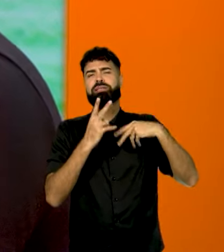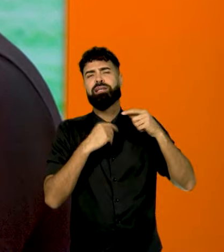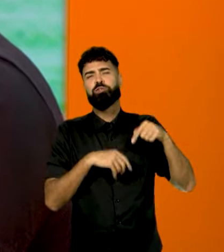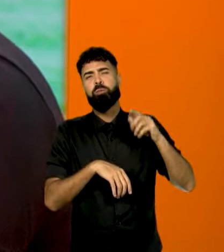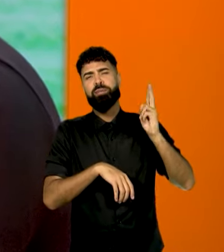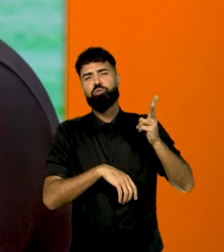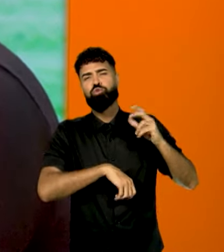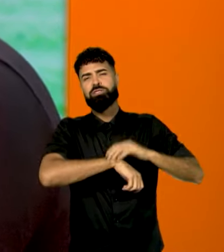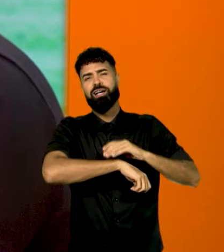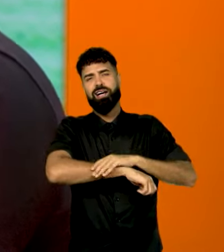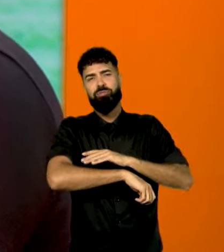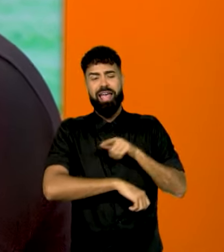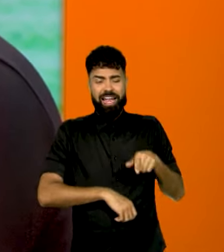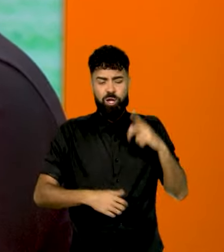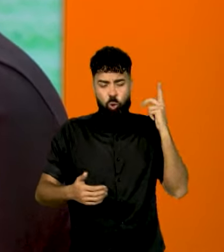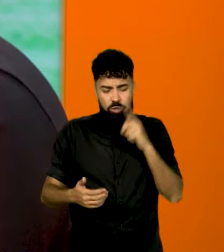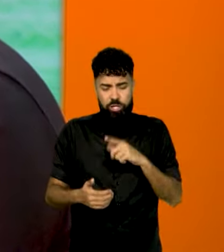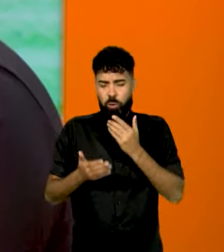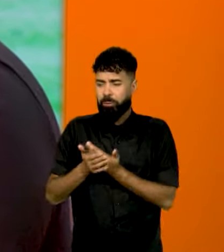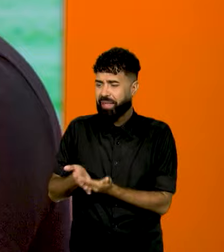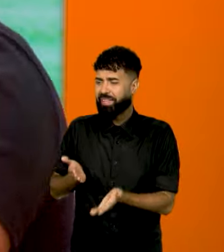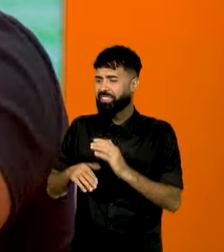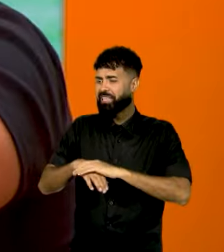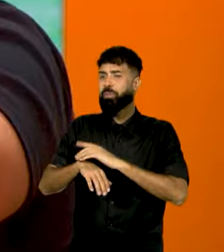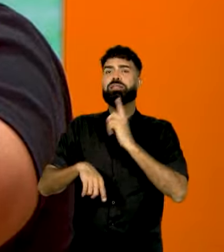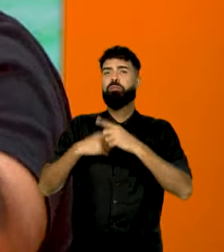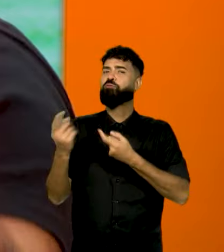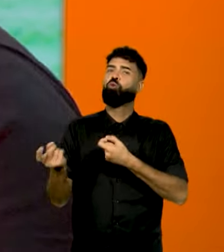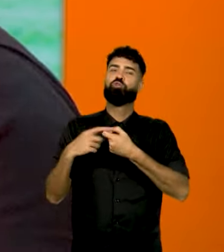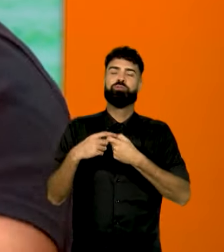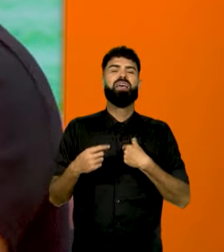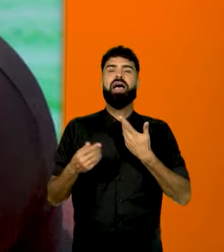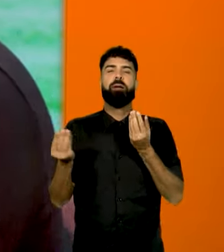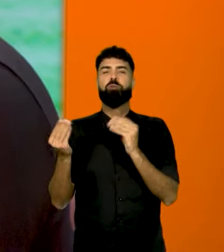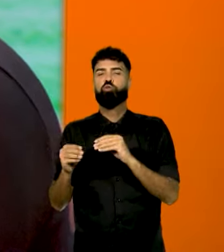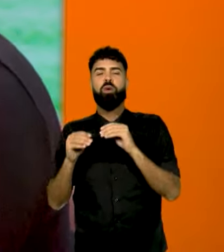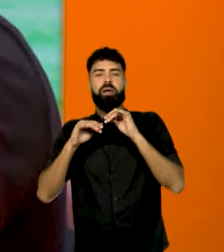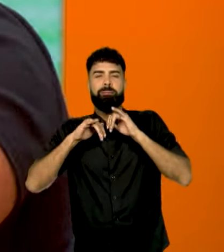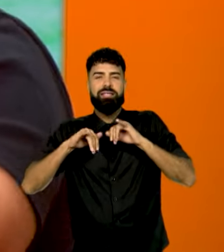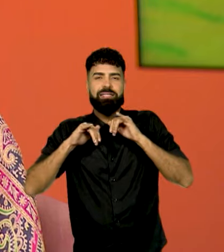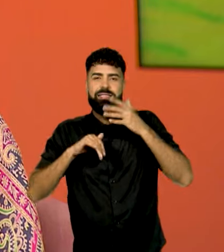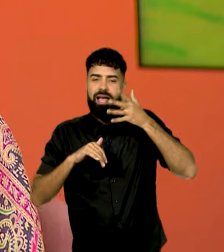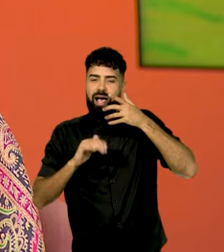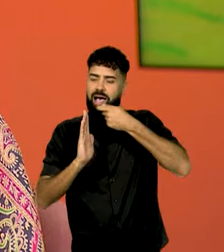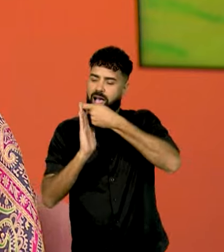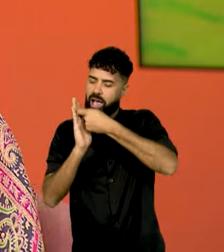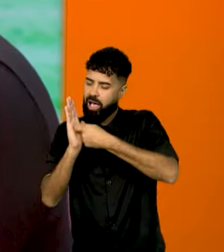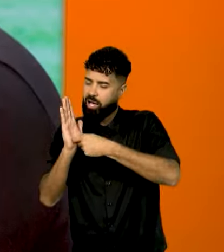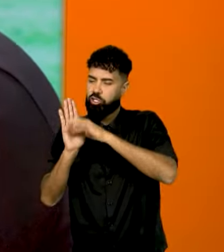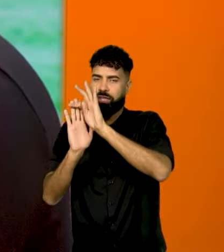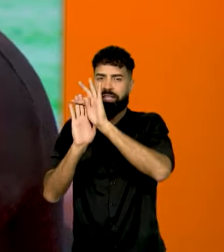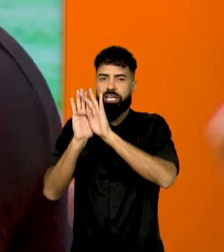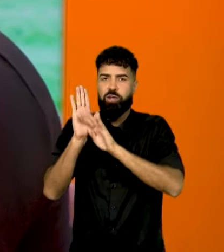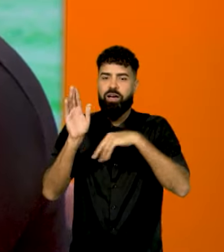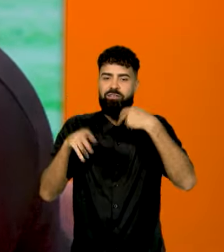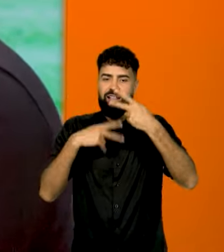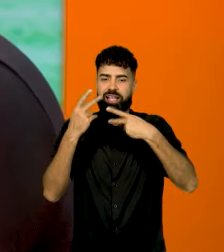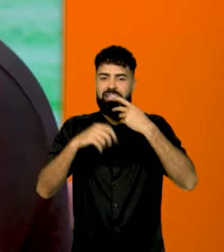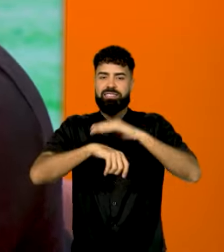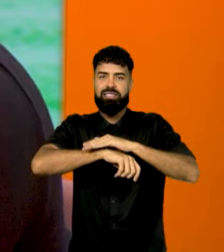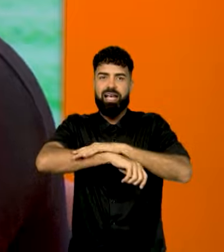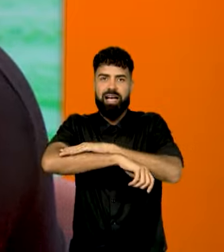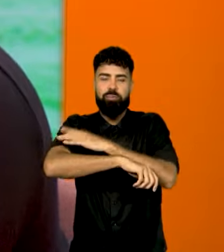conseguido perder o sapo voltou. E aí a gente levou uma mensagem bem longa, assim, falando do sapo de forma